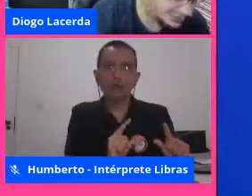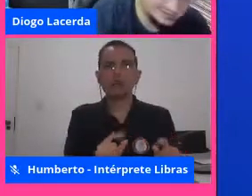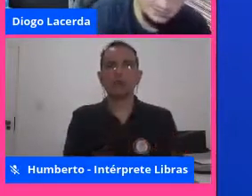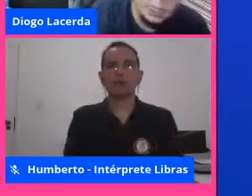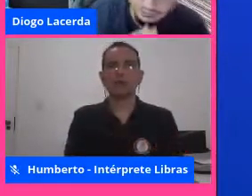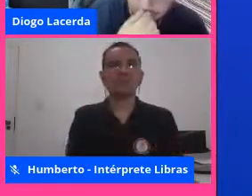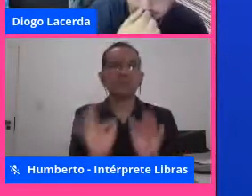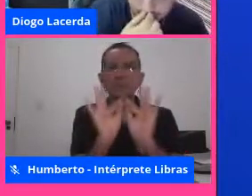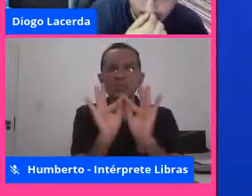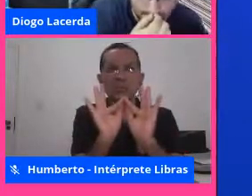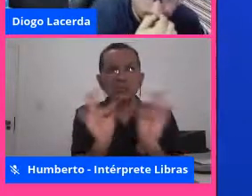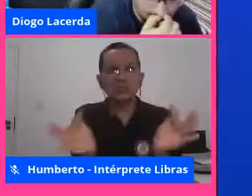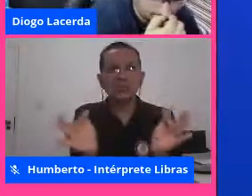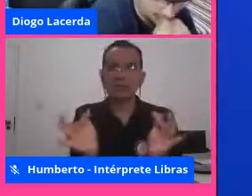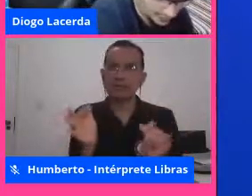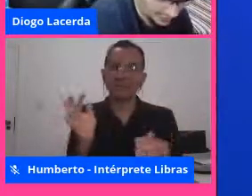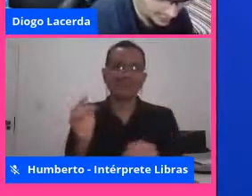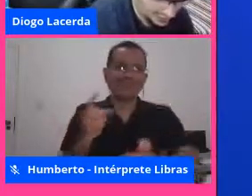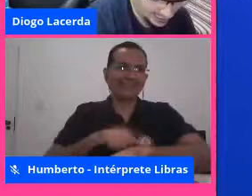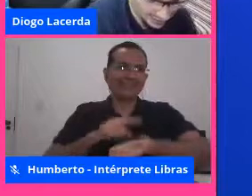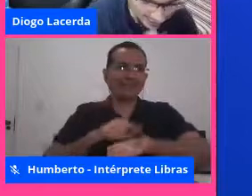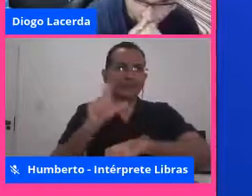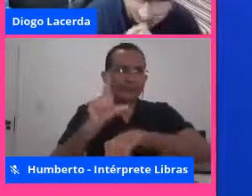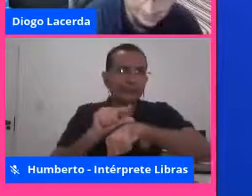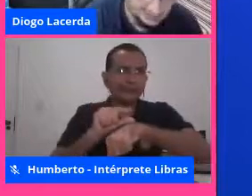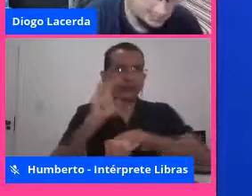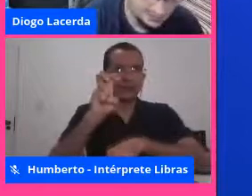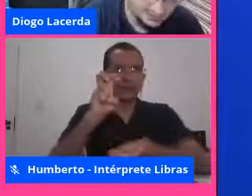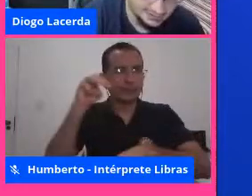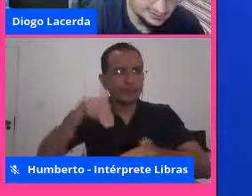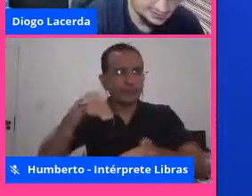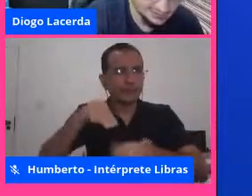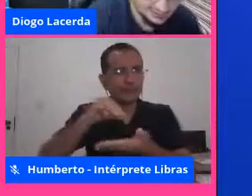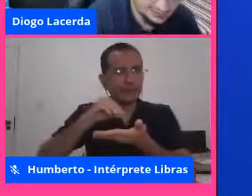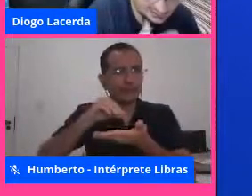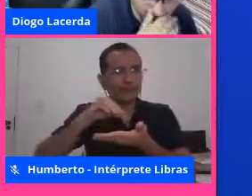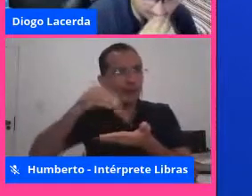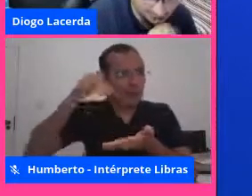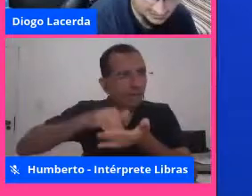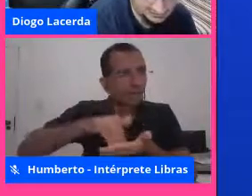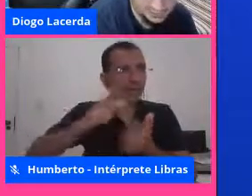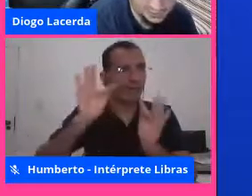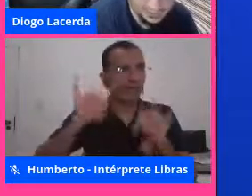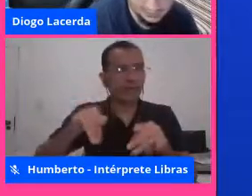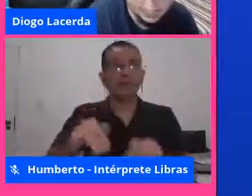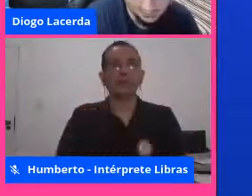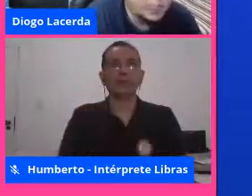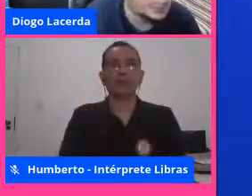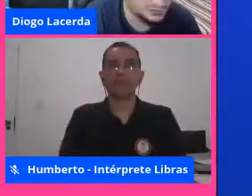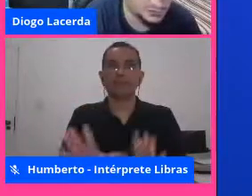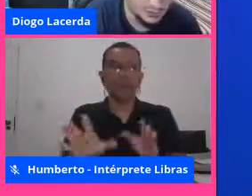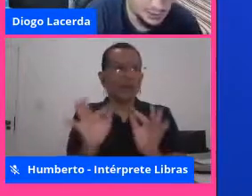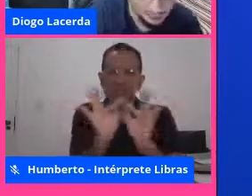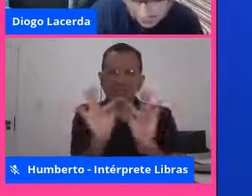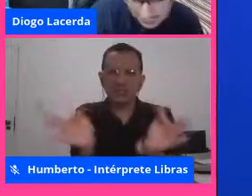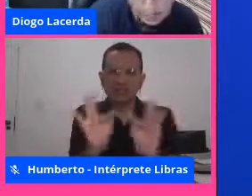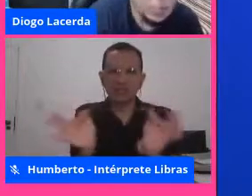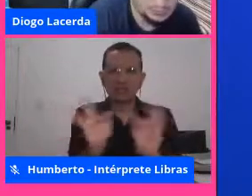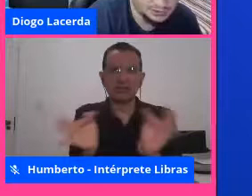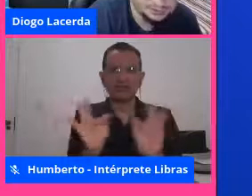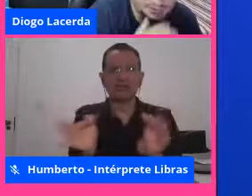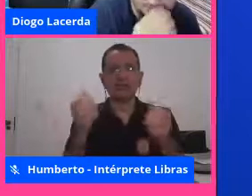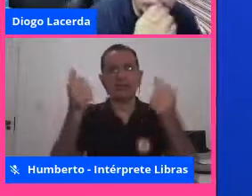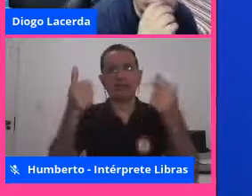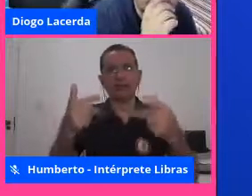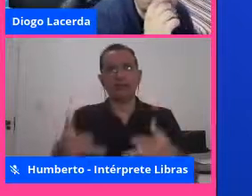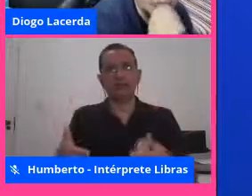né? Como a gente tem 5 minutos só, é bem simples esses parâmetros aí, porque essas informações, porque a gente não tem